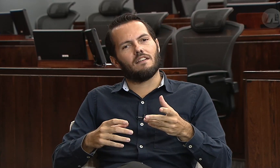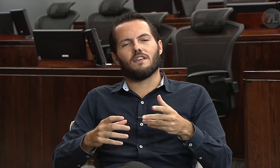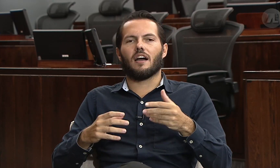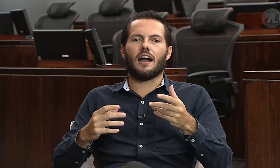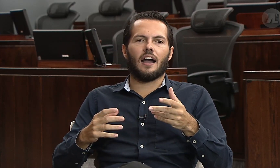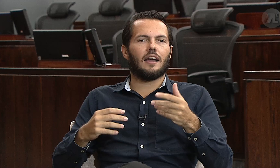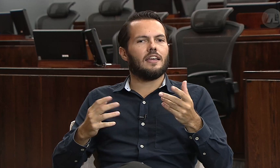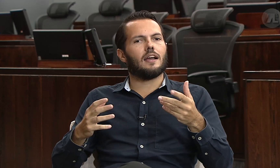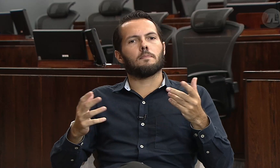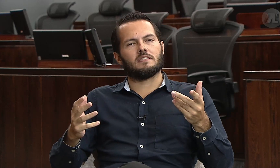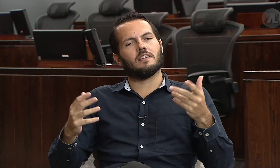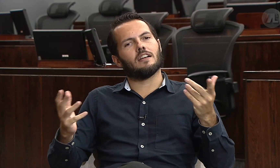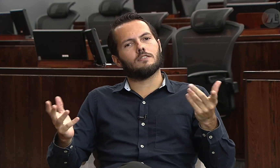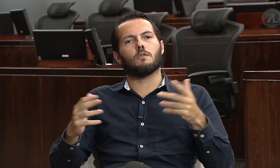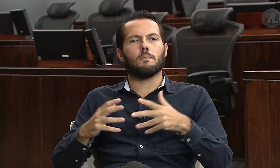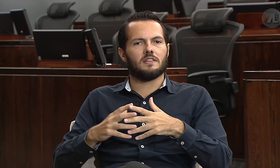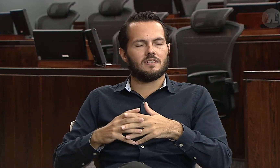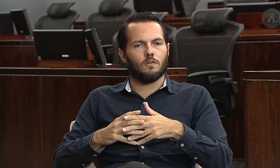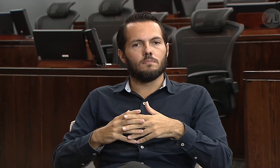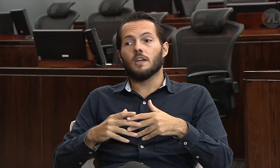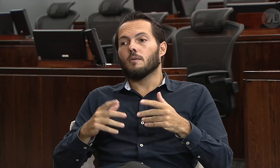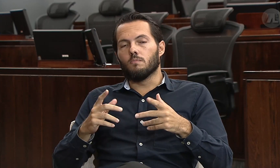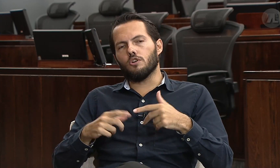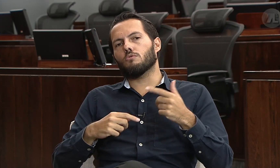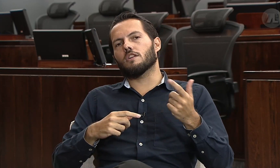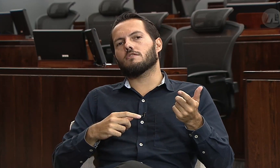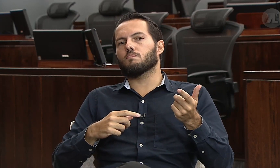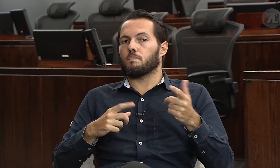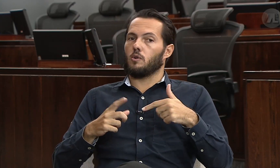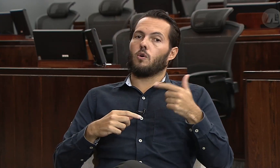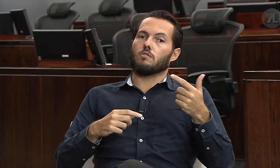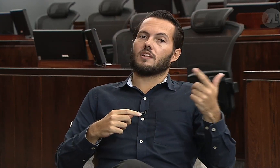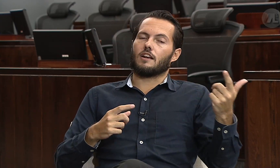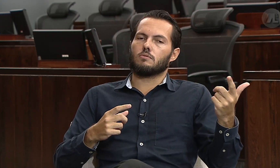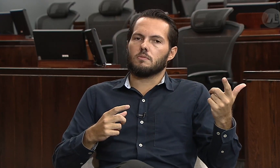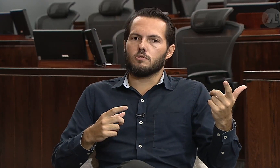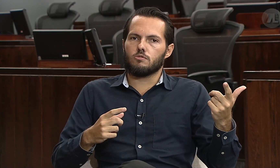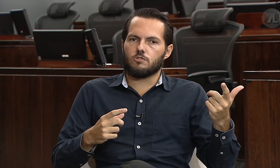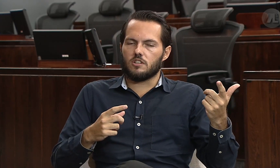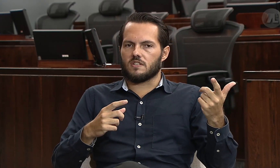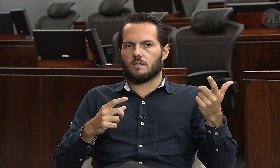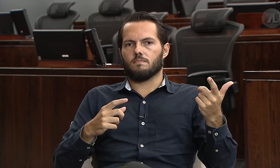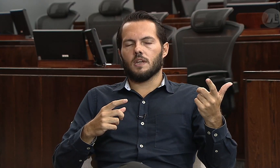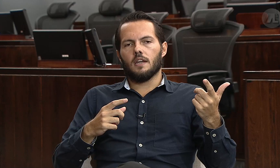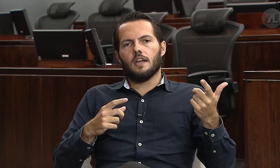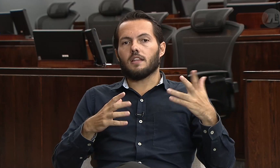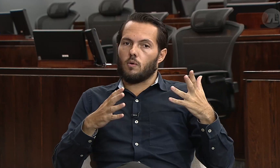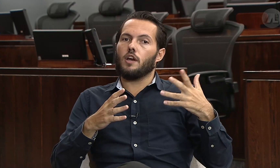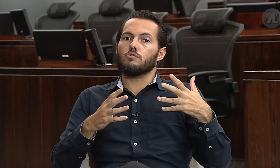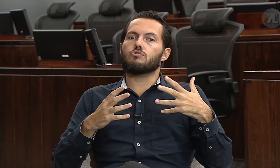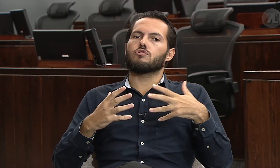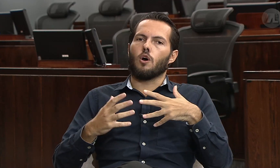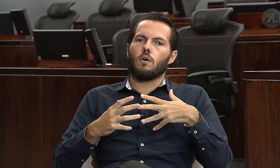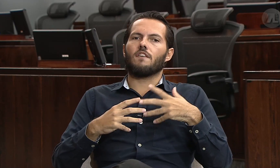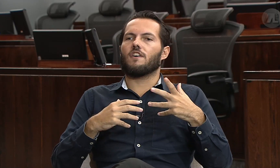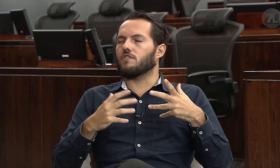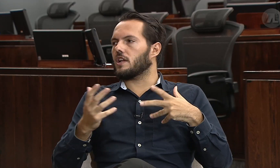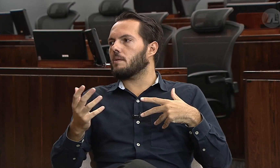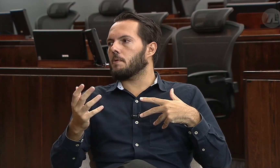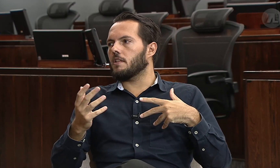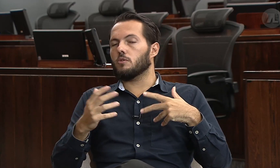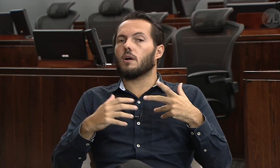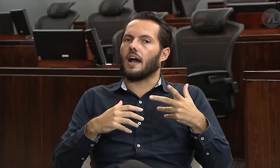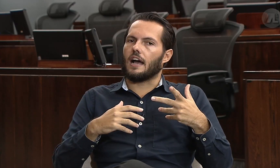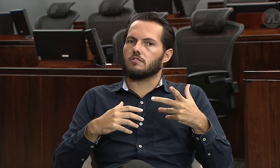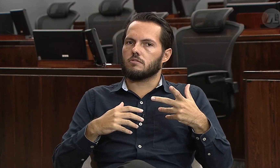e leva à incapacidade de competição. Muito antes, pelo contrário, do que muitos dizem. Então, eu sou a